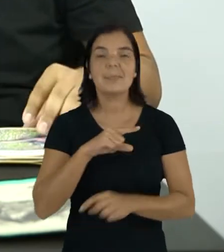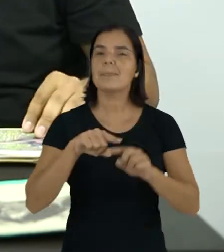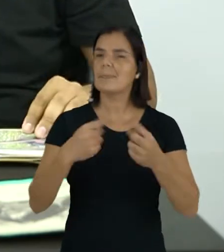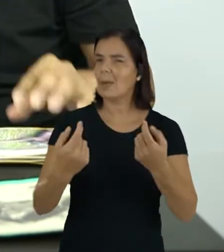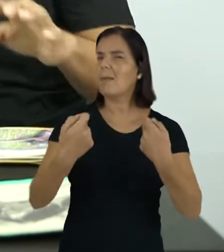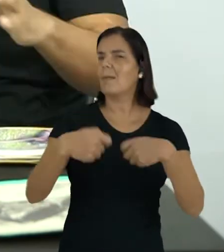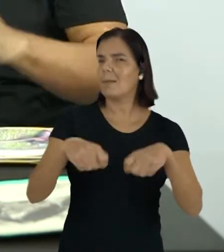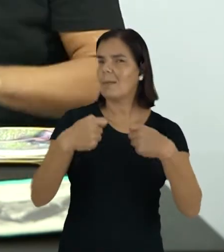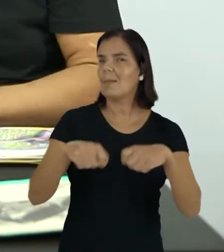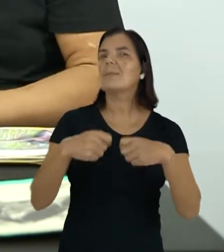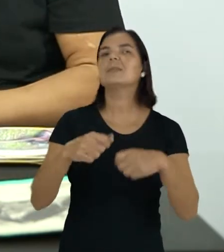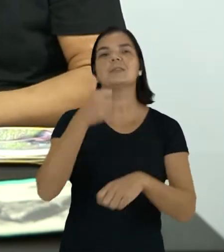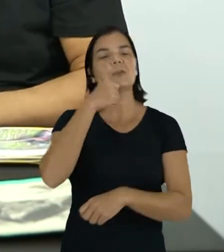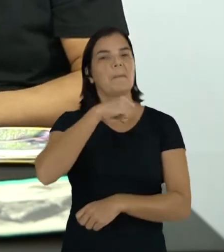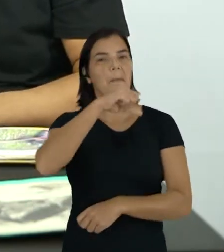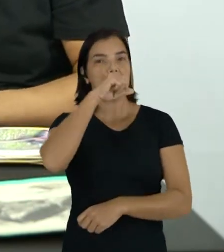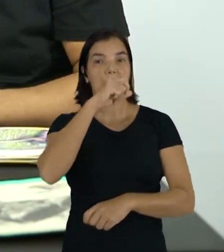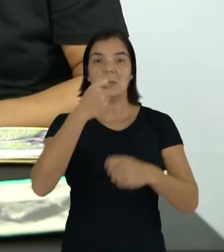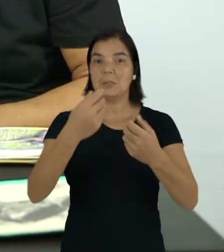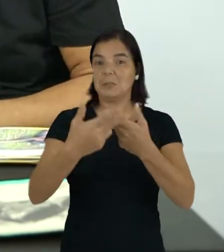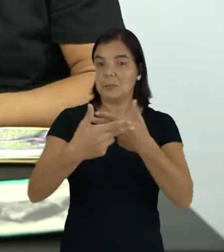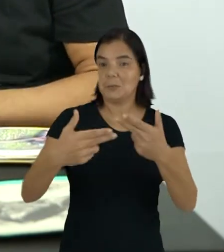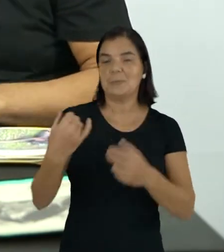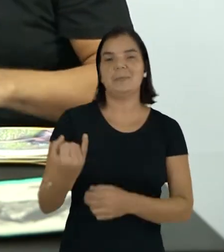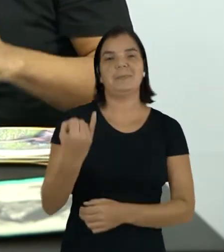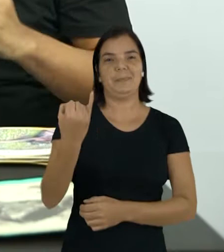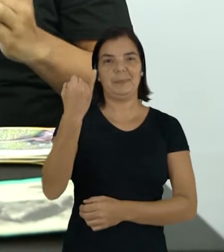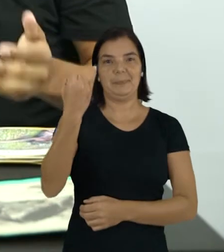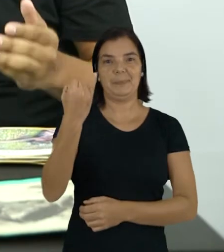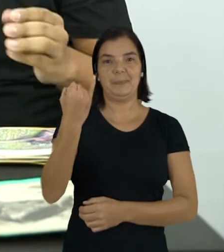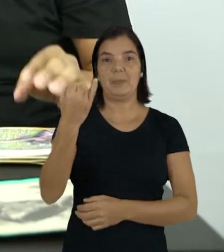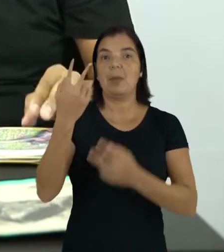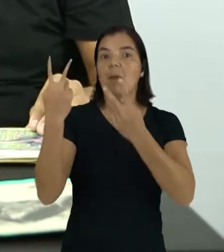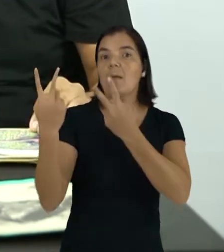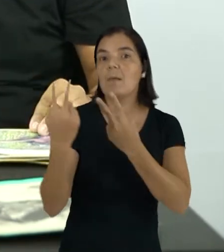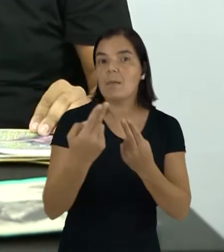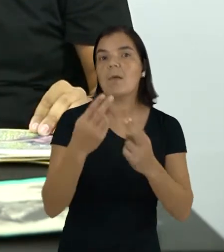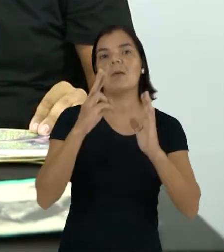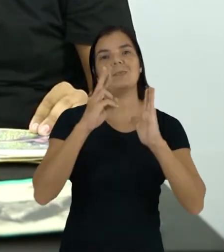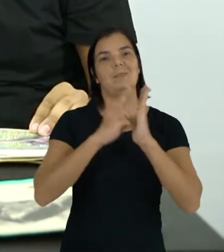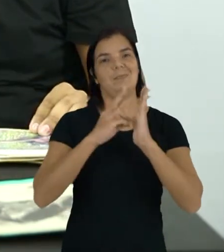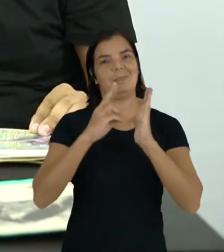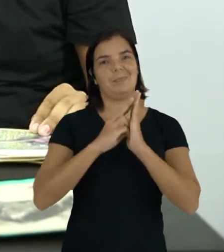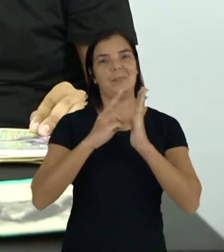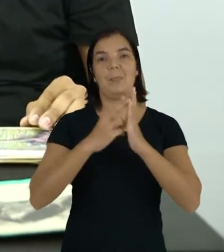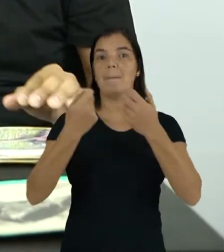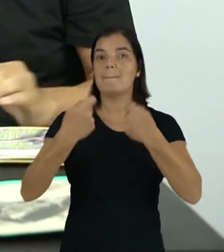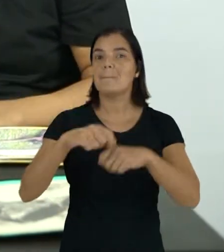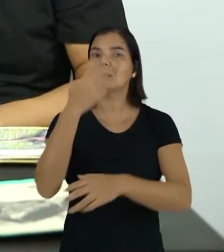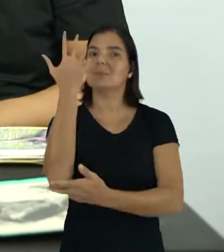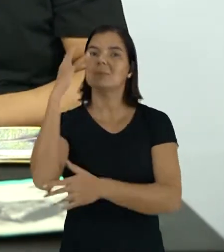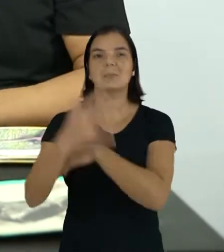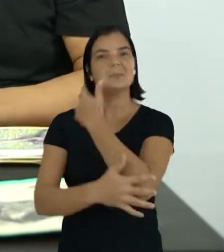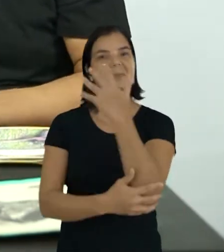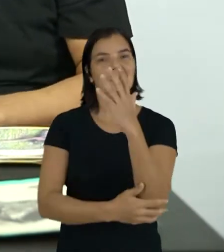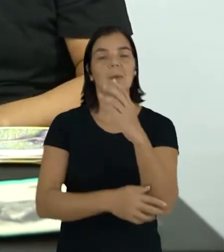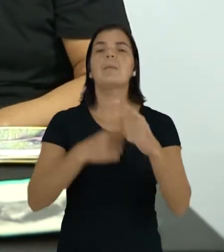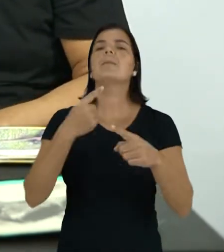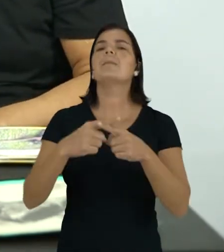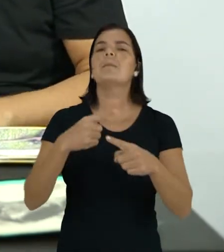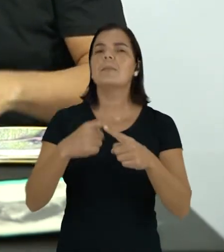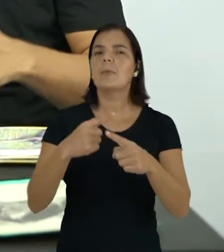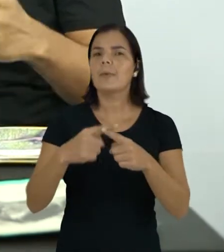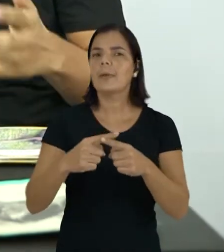você precisa da sua mãe para muitas coisas importantes. Do mesmo jeito, os indígenas, eles precisam da natureza. Por que